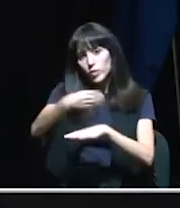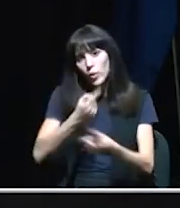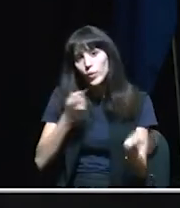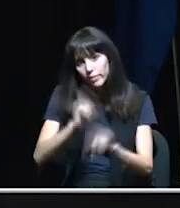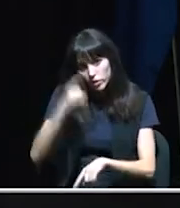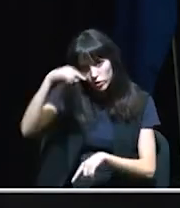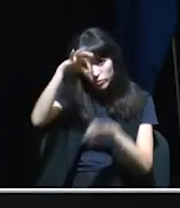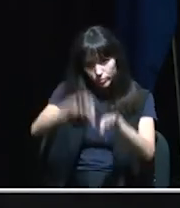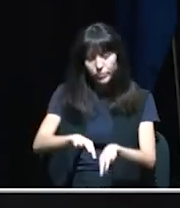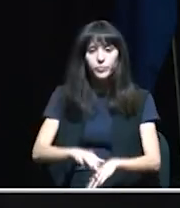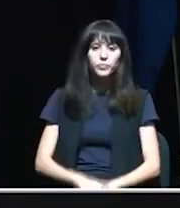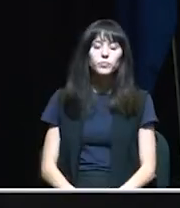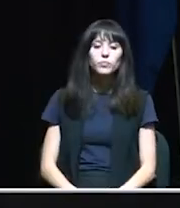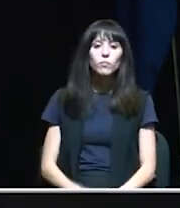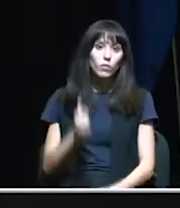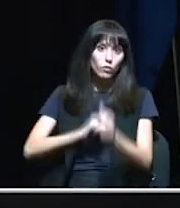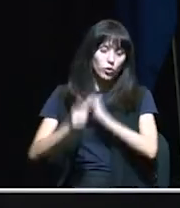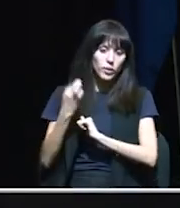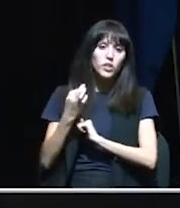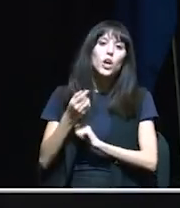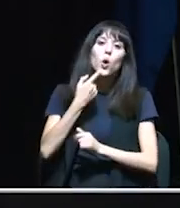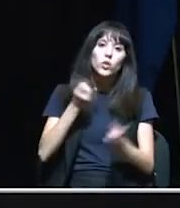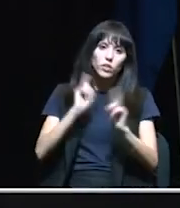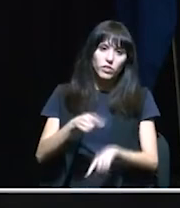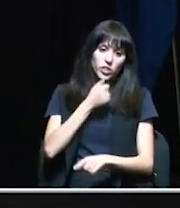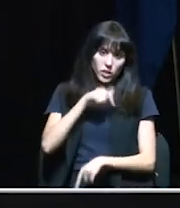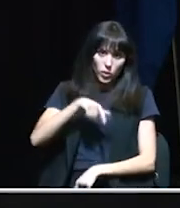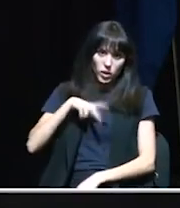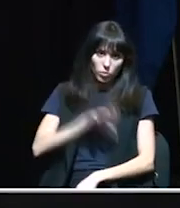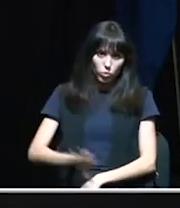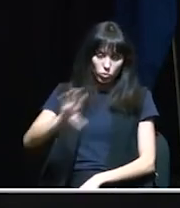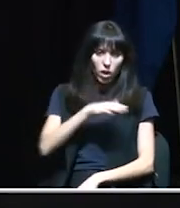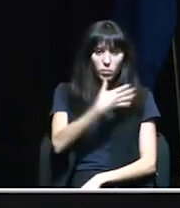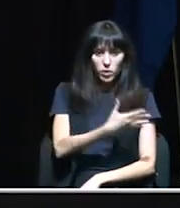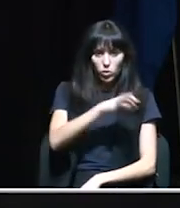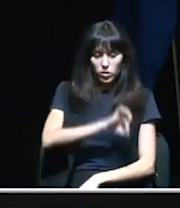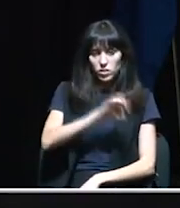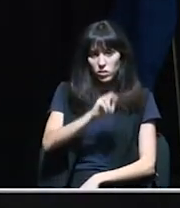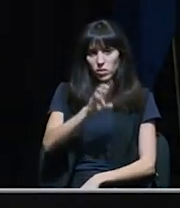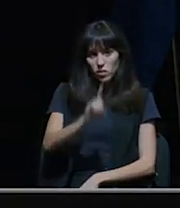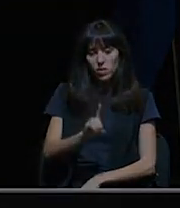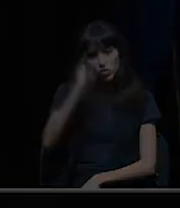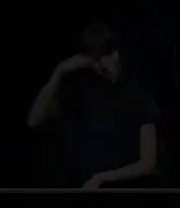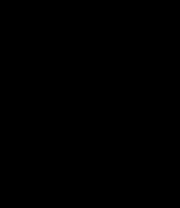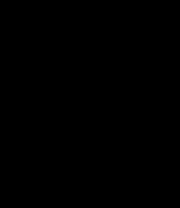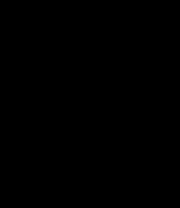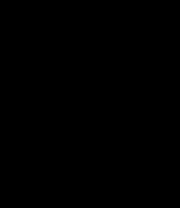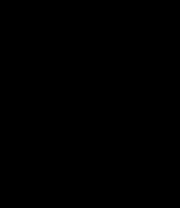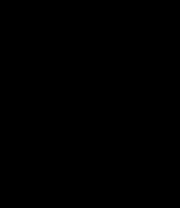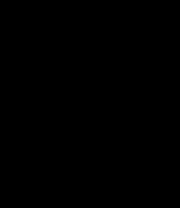voltaram. É tempo de retomarmos a decisão de 1836 em Portugal e em Lisboa. Acabemos com as touradas na cidade.